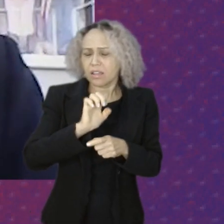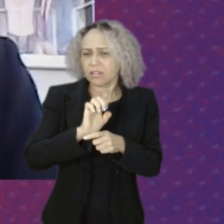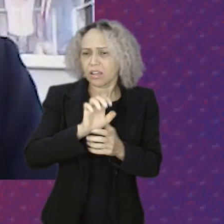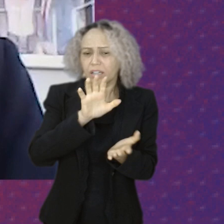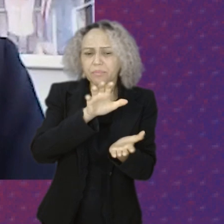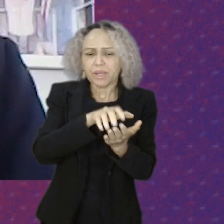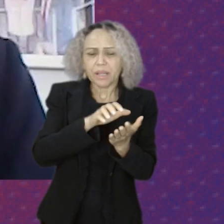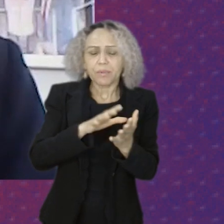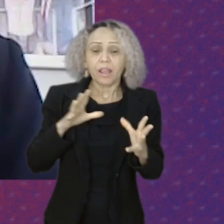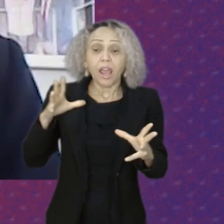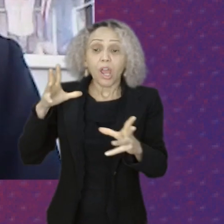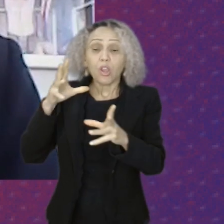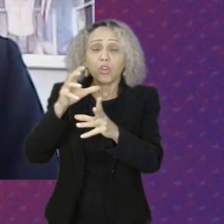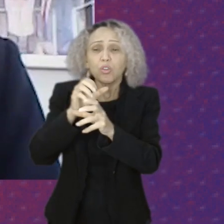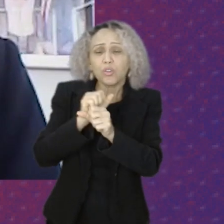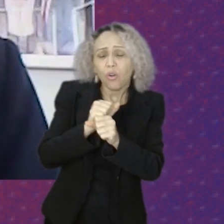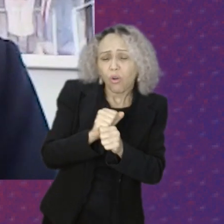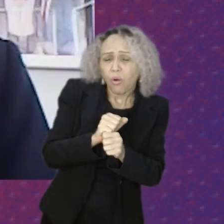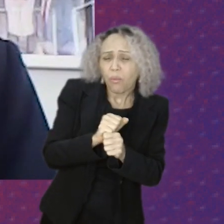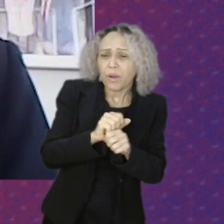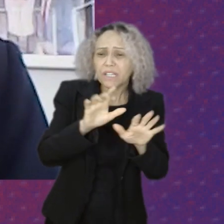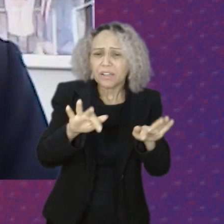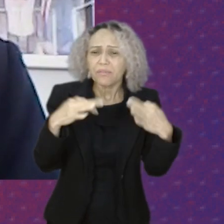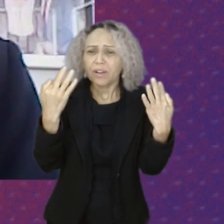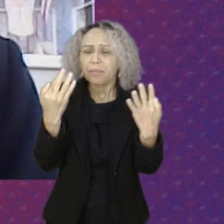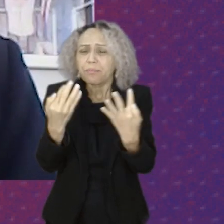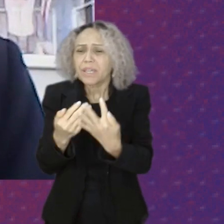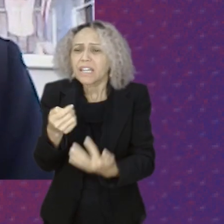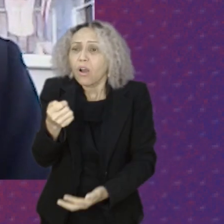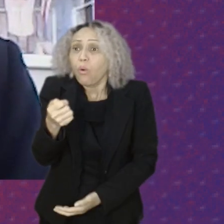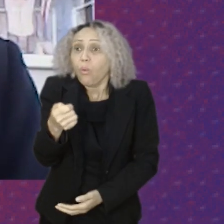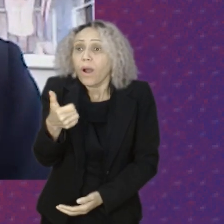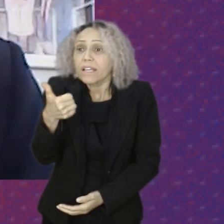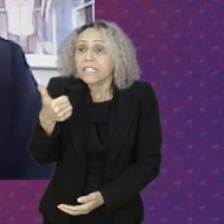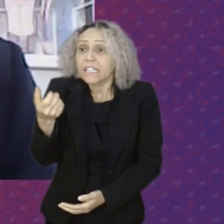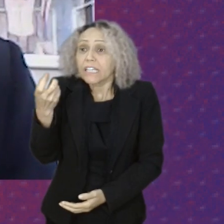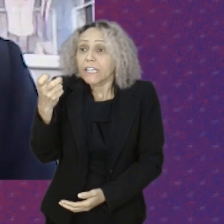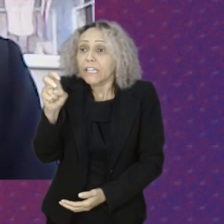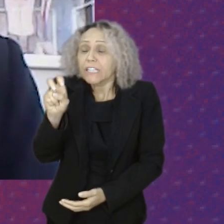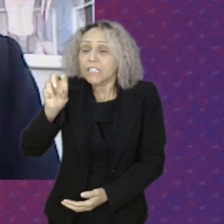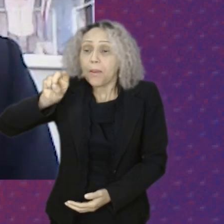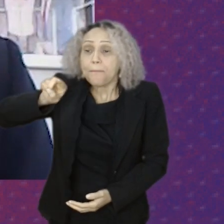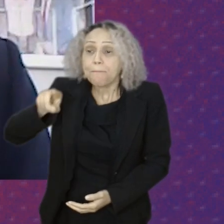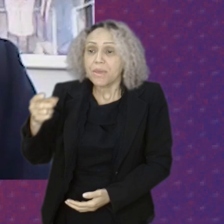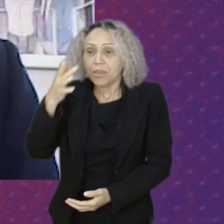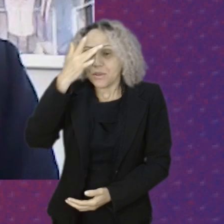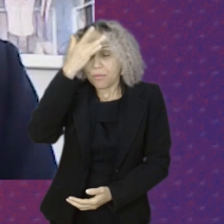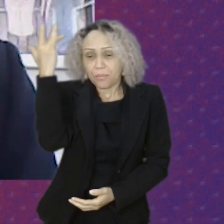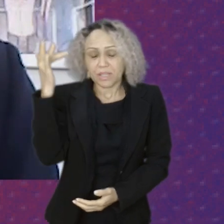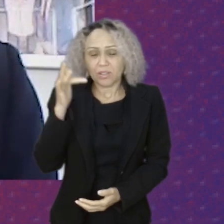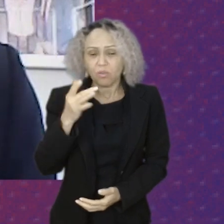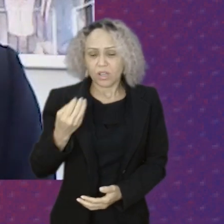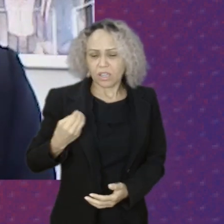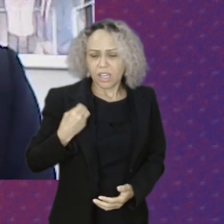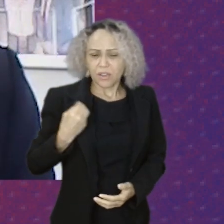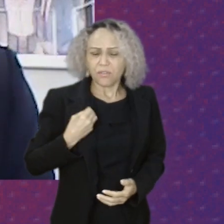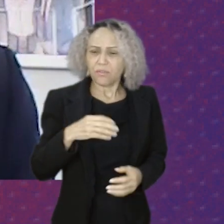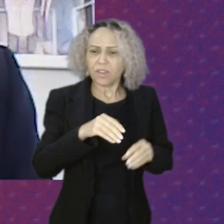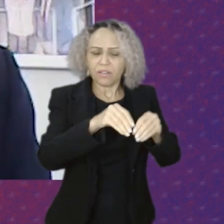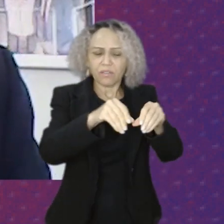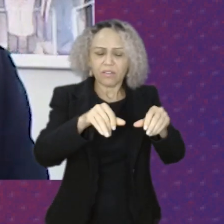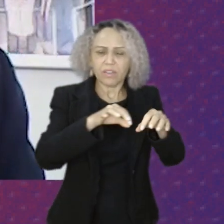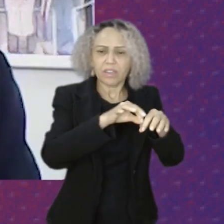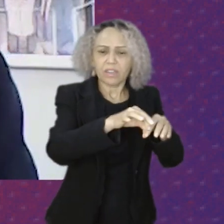centenas de famílias, dá em torno de quase 15 mil pessoas que estão para ser despejadas, por elas estar em terras que são